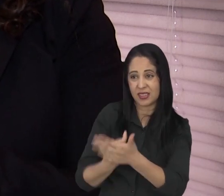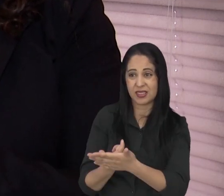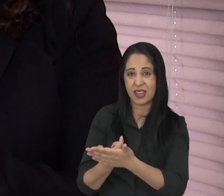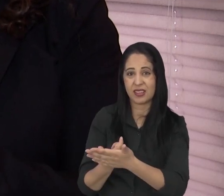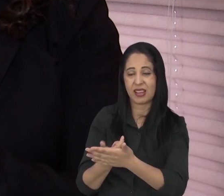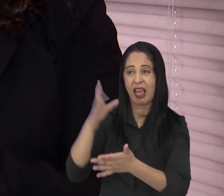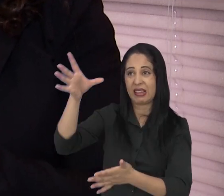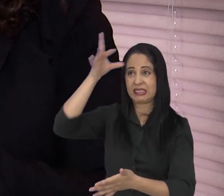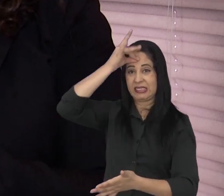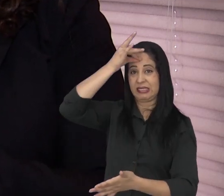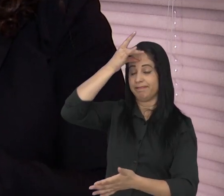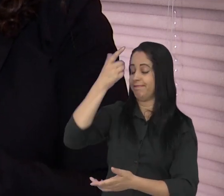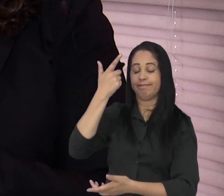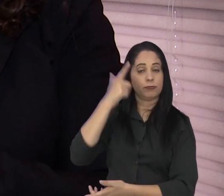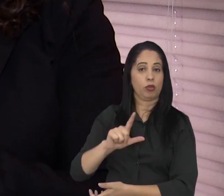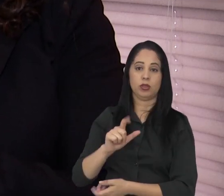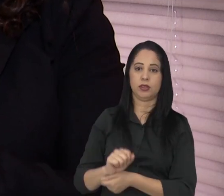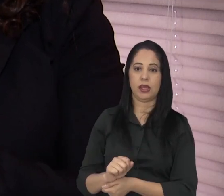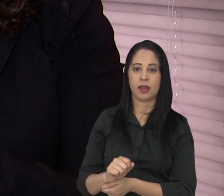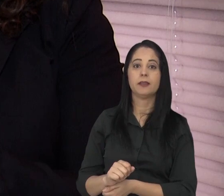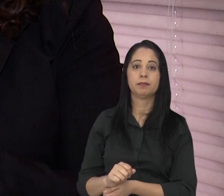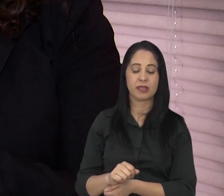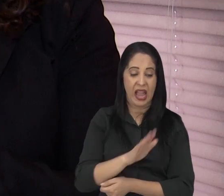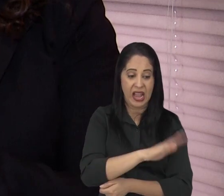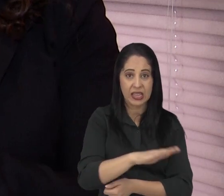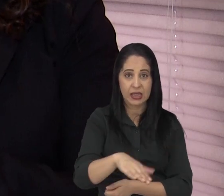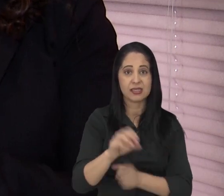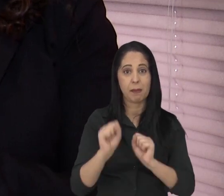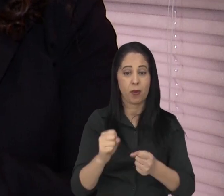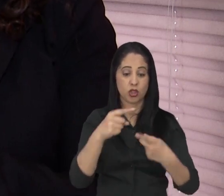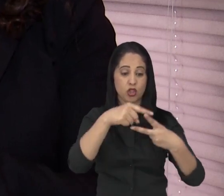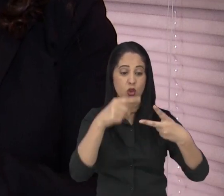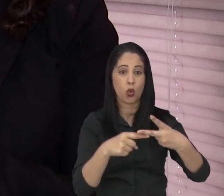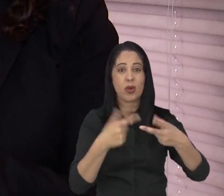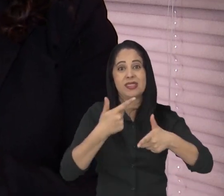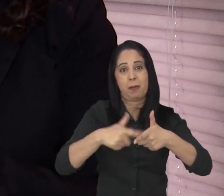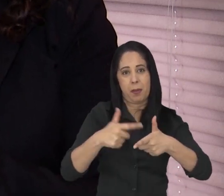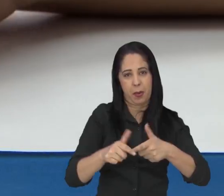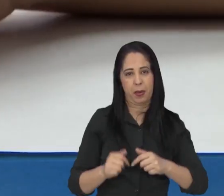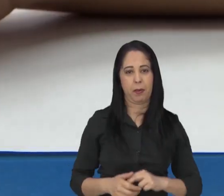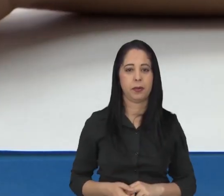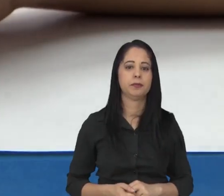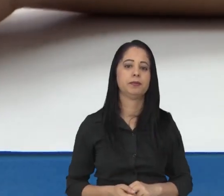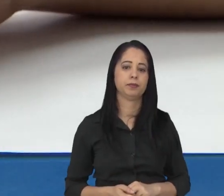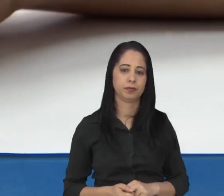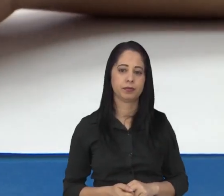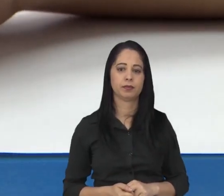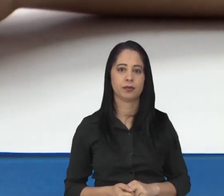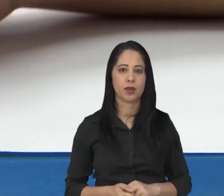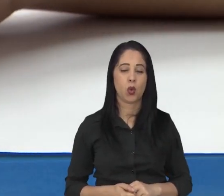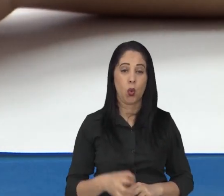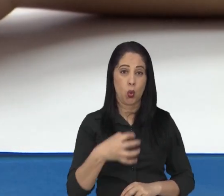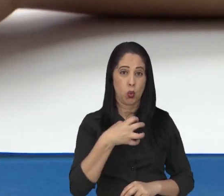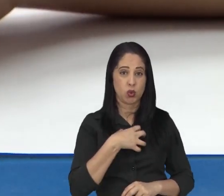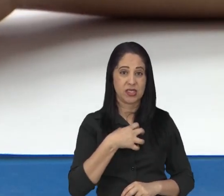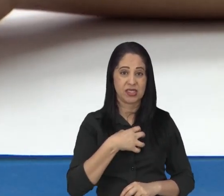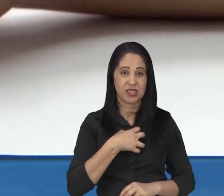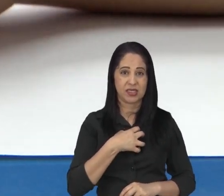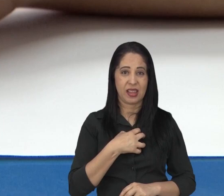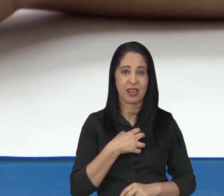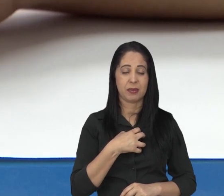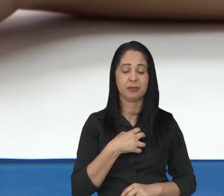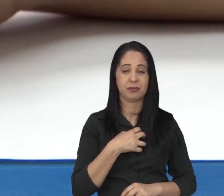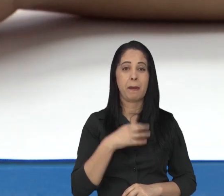de troca de lateralidade. Então, a criança pode ter um ou outro ou os dois. De acordo com especialistas, os sintomas são